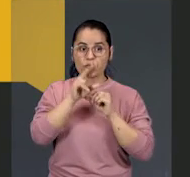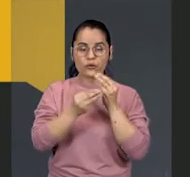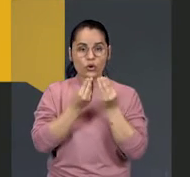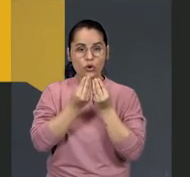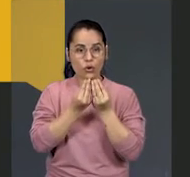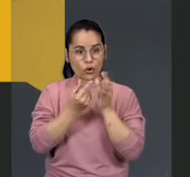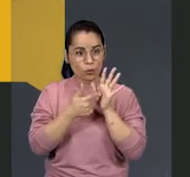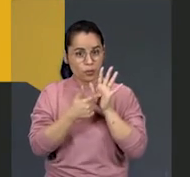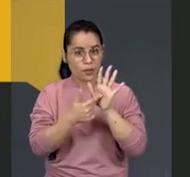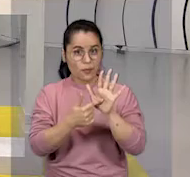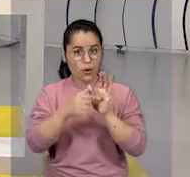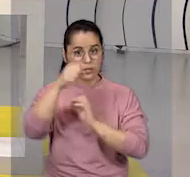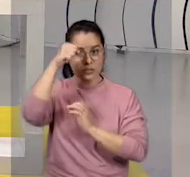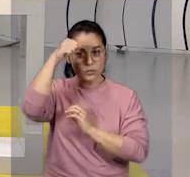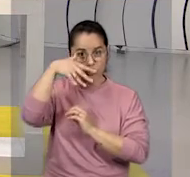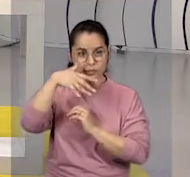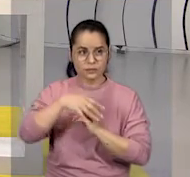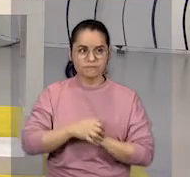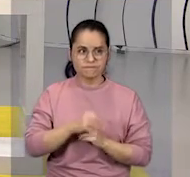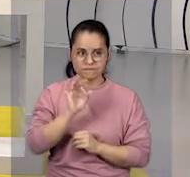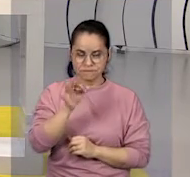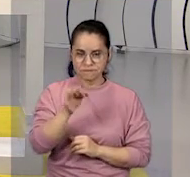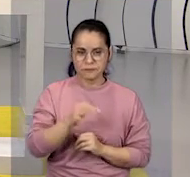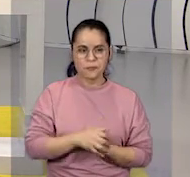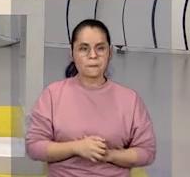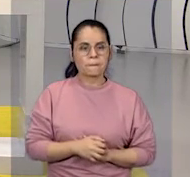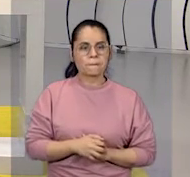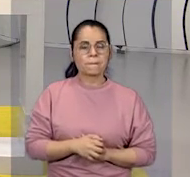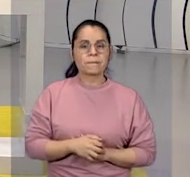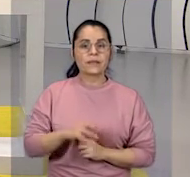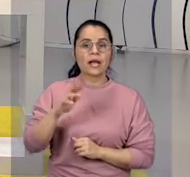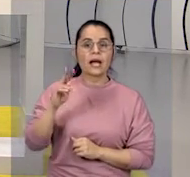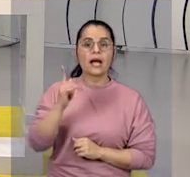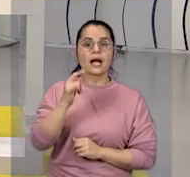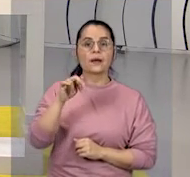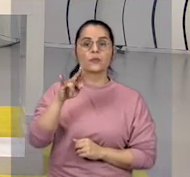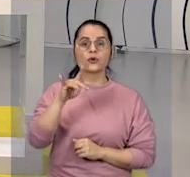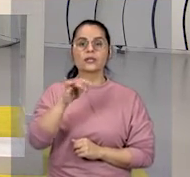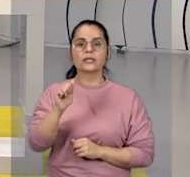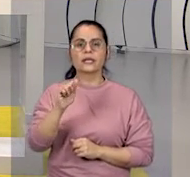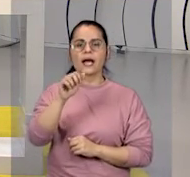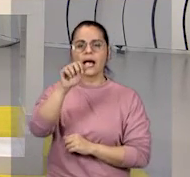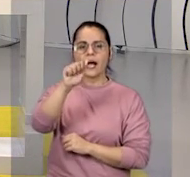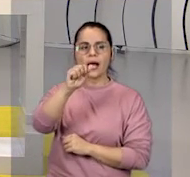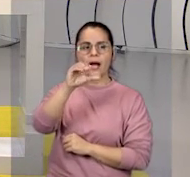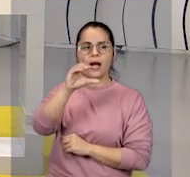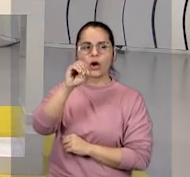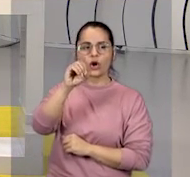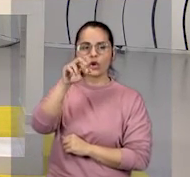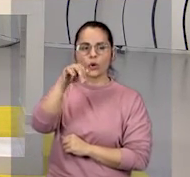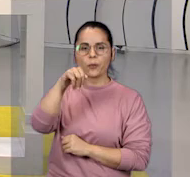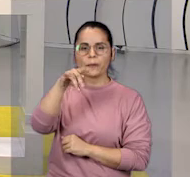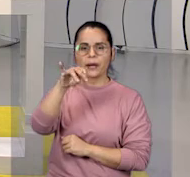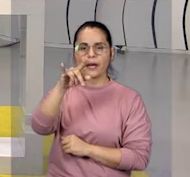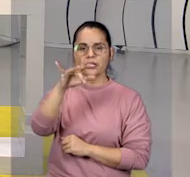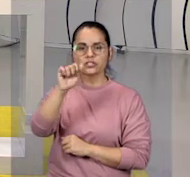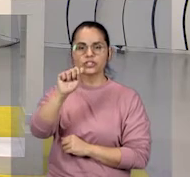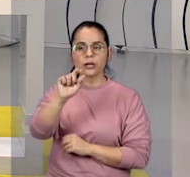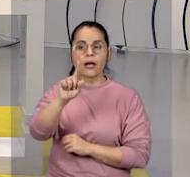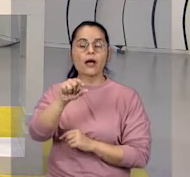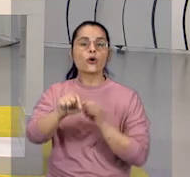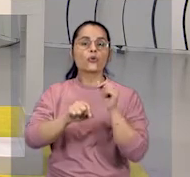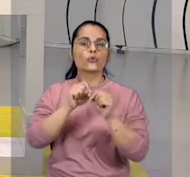refletir a luz, correto? Harmonia acromática é a